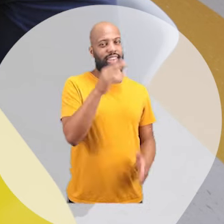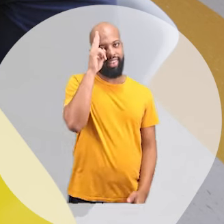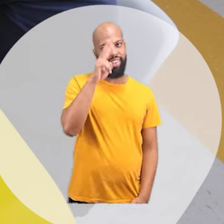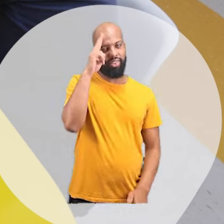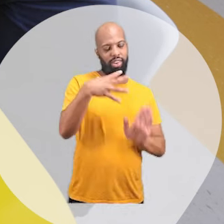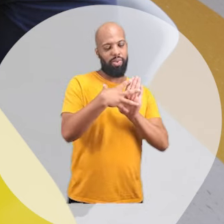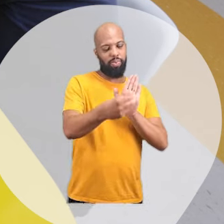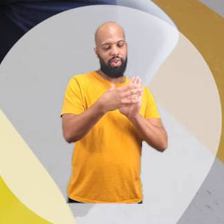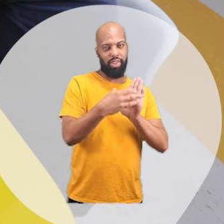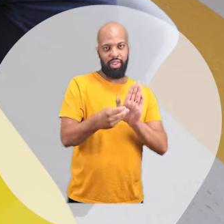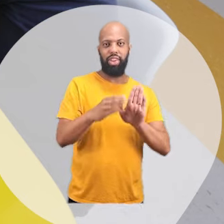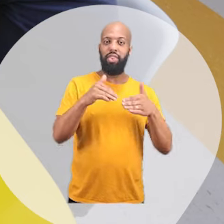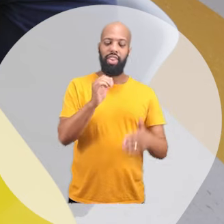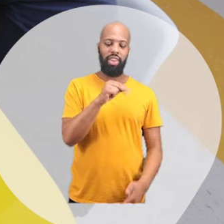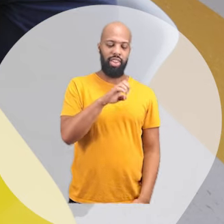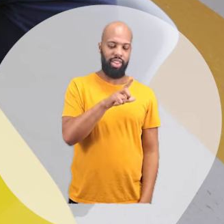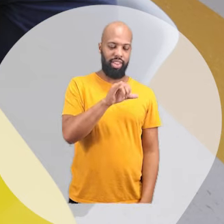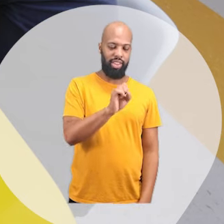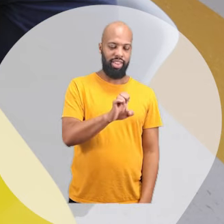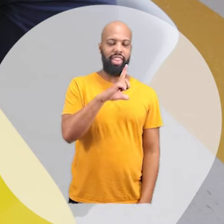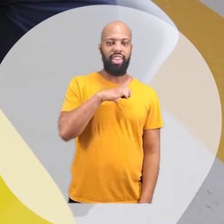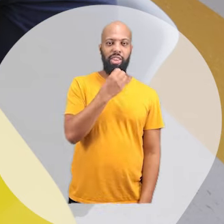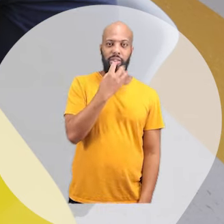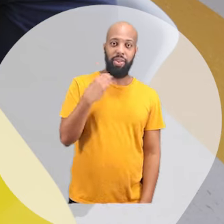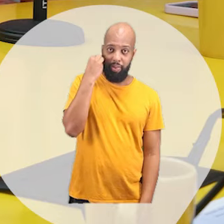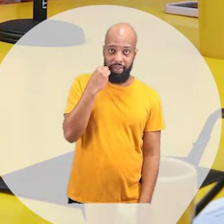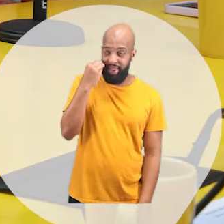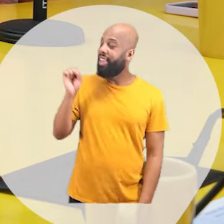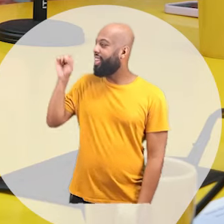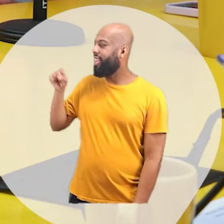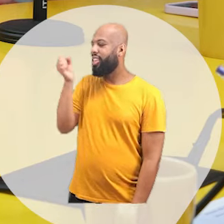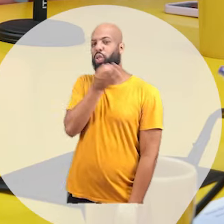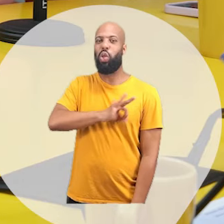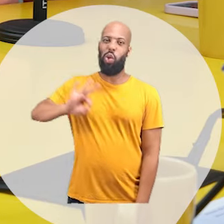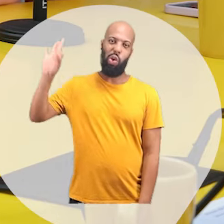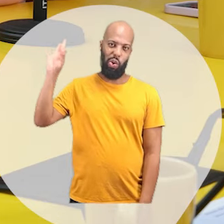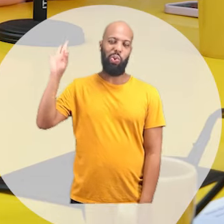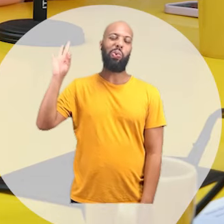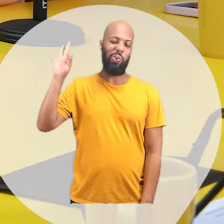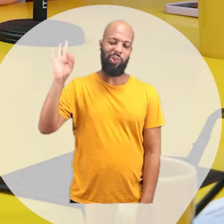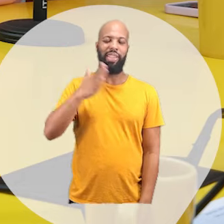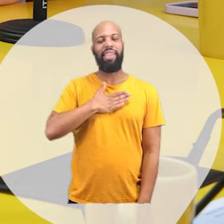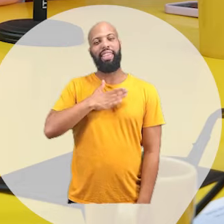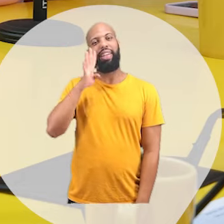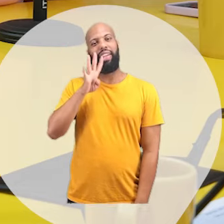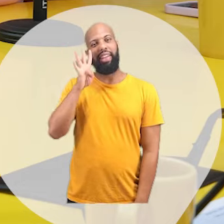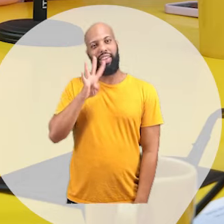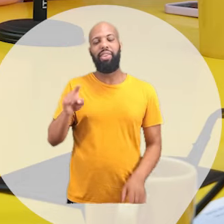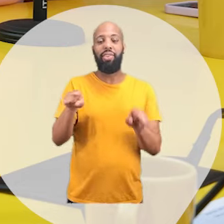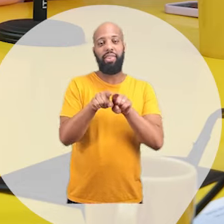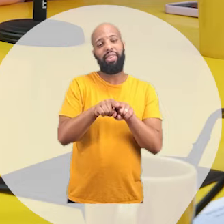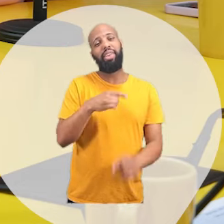histórias inspiradoras né E aí Anelise Foi uma boa experiência Sim foi ótimo foi muito legal